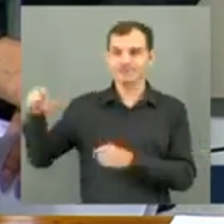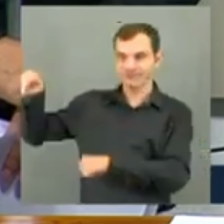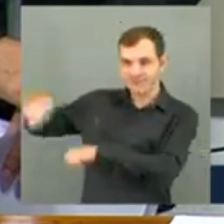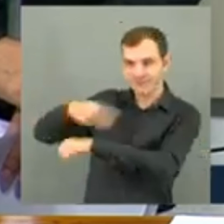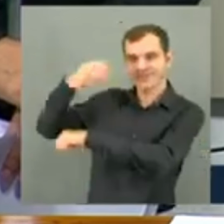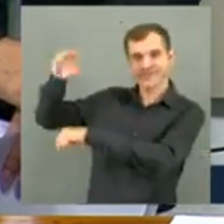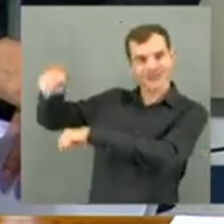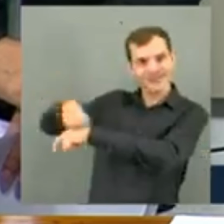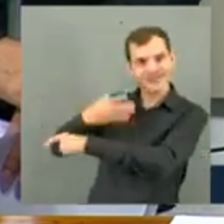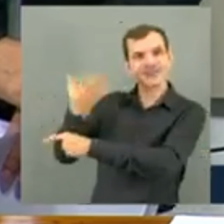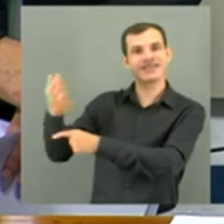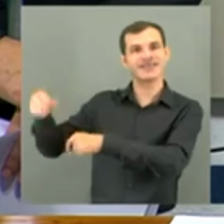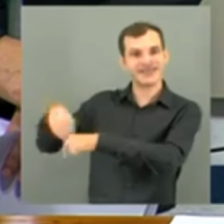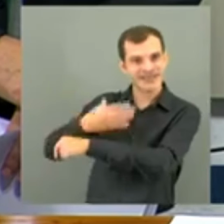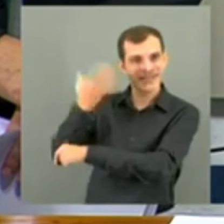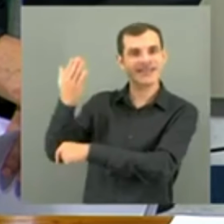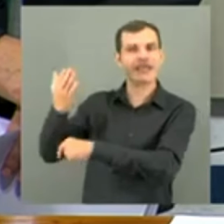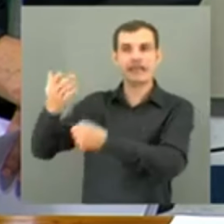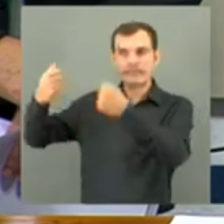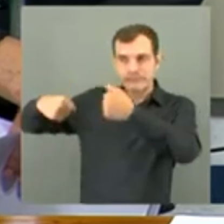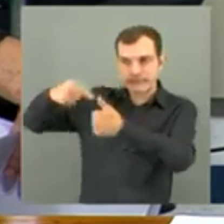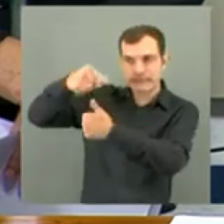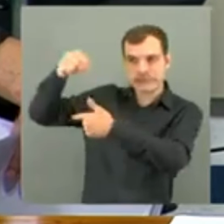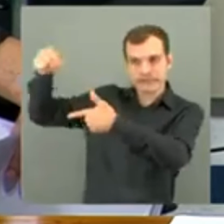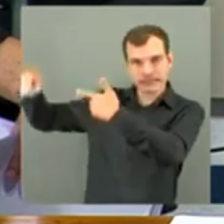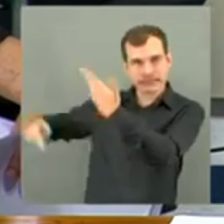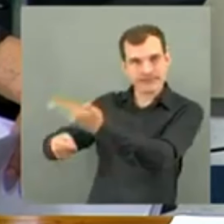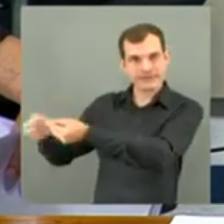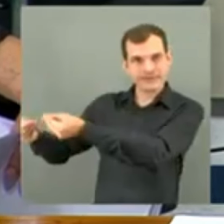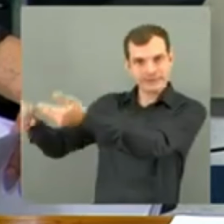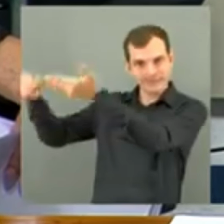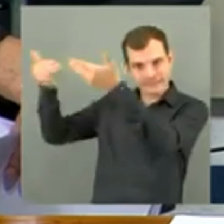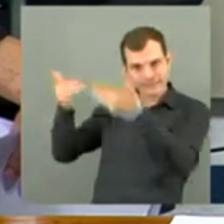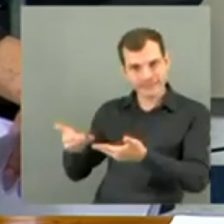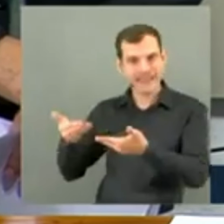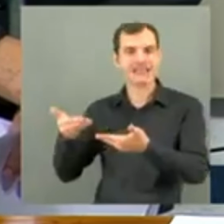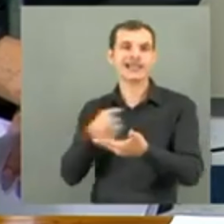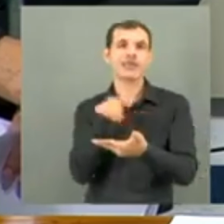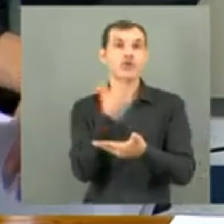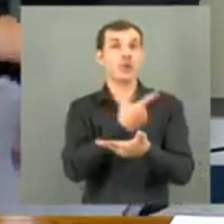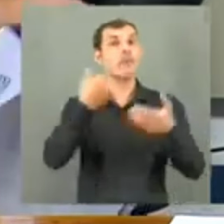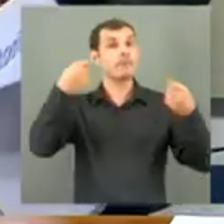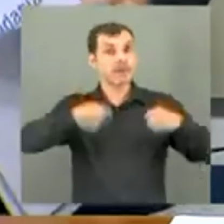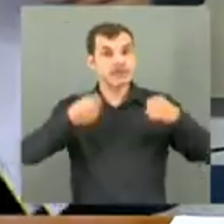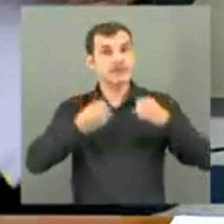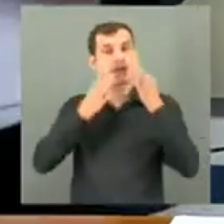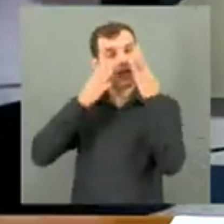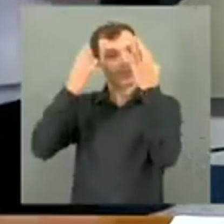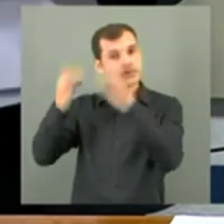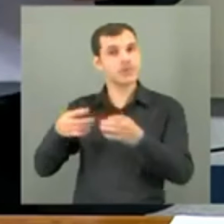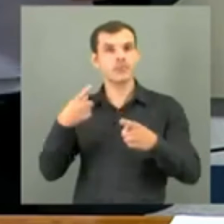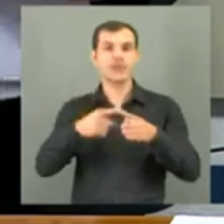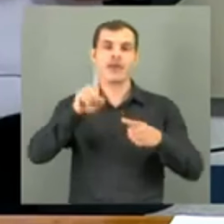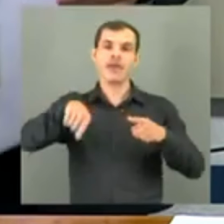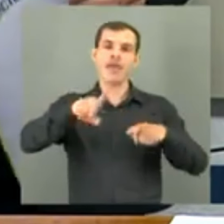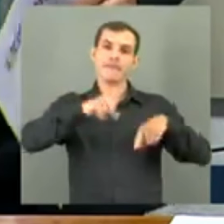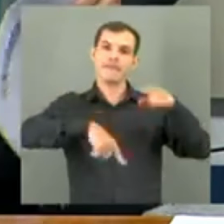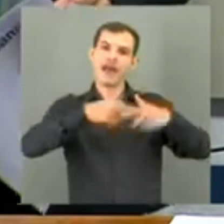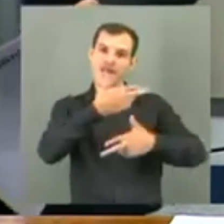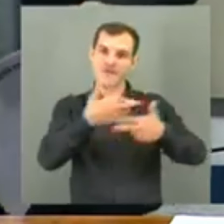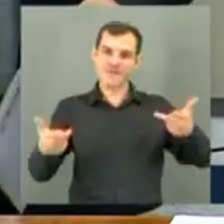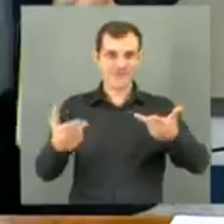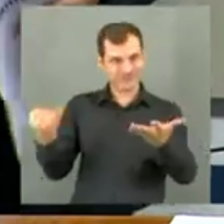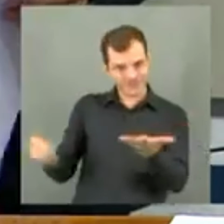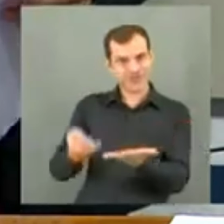instruindo, nos trazendo as demandas, e a gente precisa ouvir, que é um material importantíssimo para o nosso